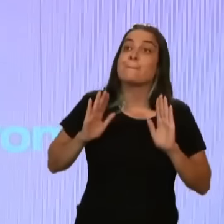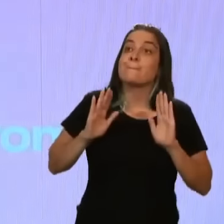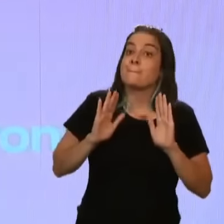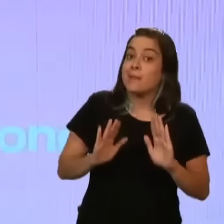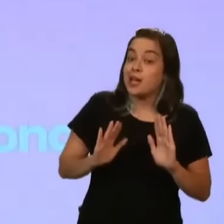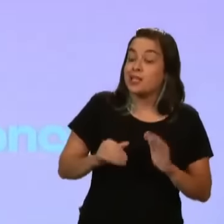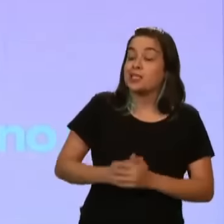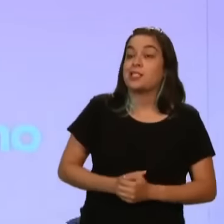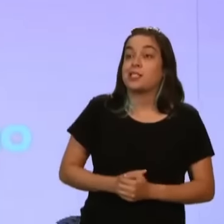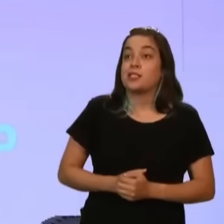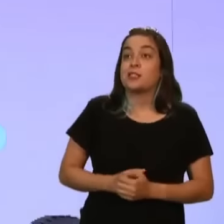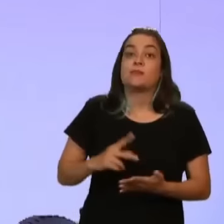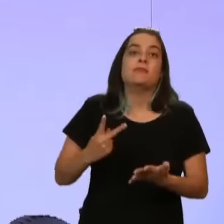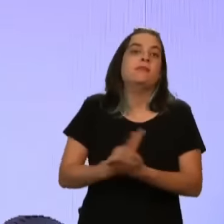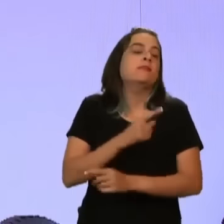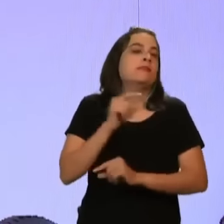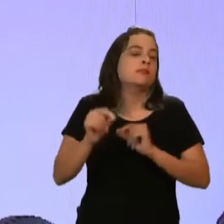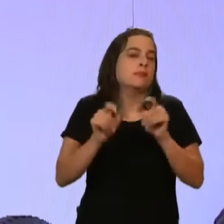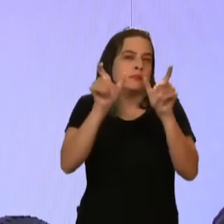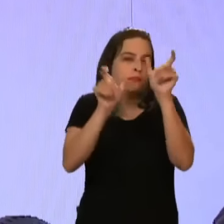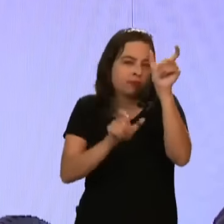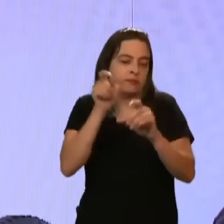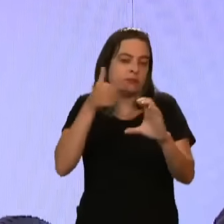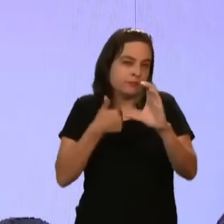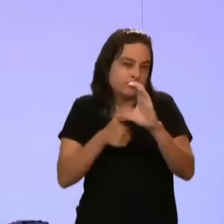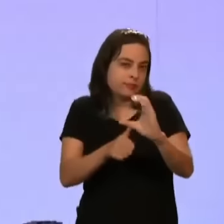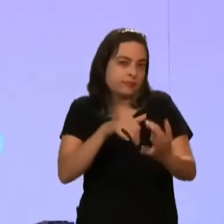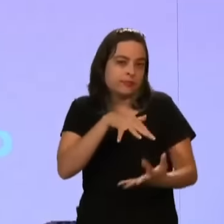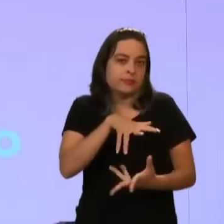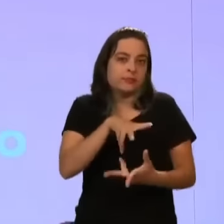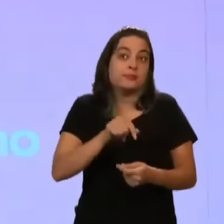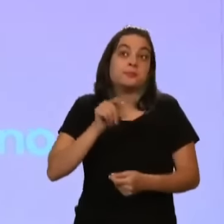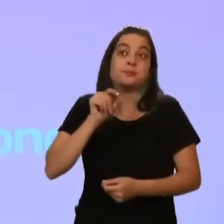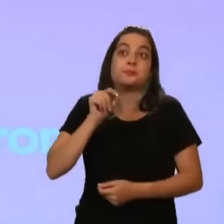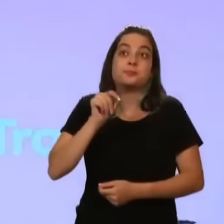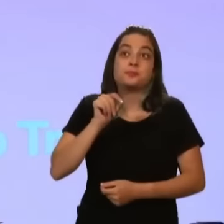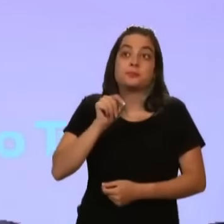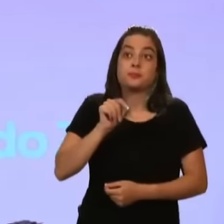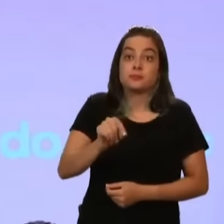a maior parte dos cristãos no mundo se converteram na